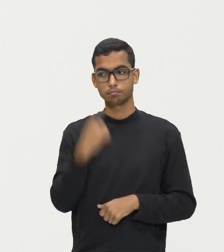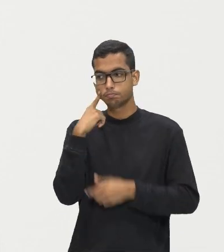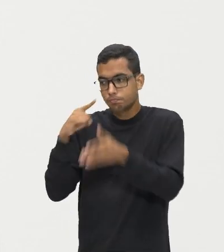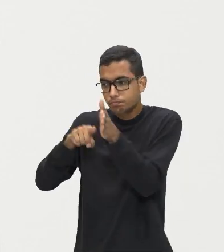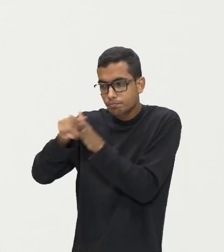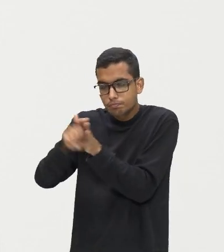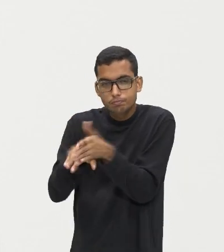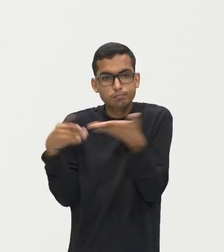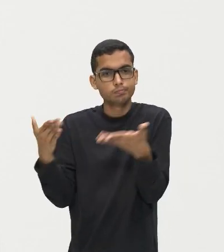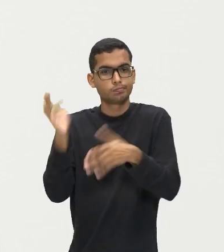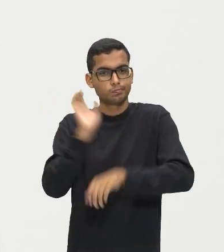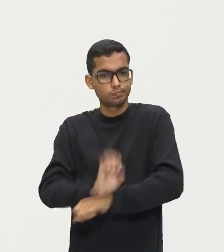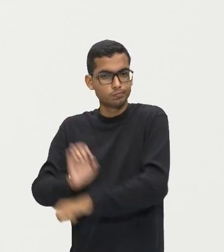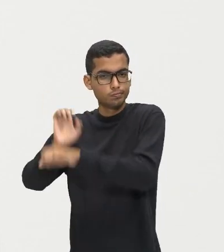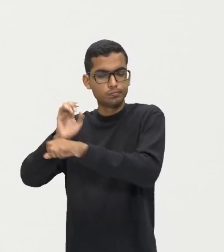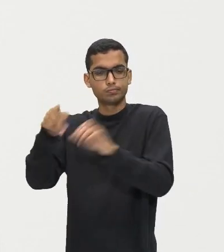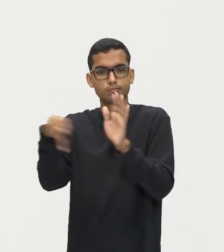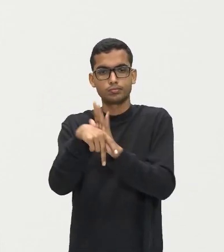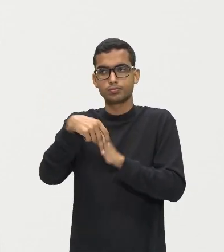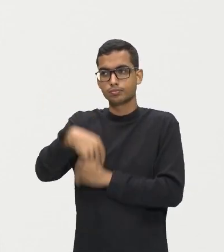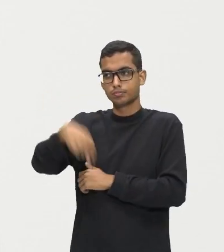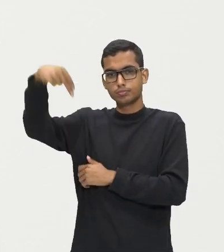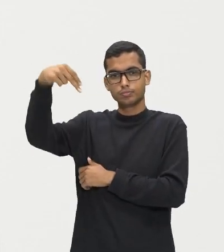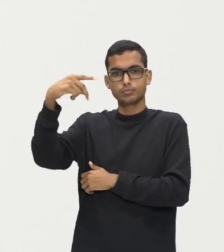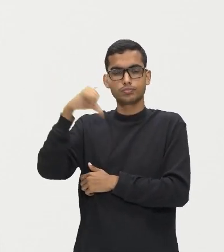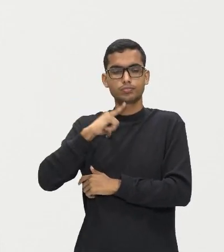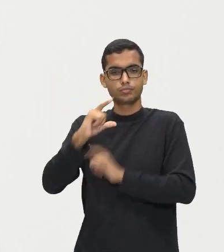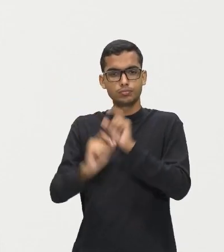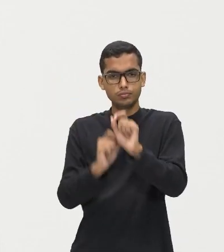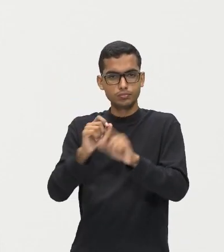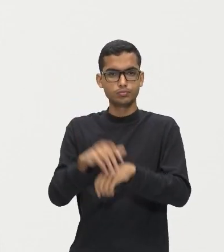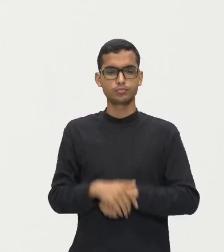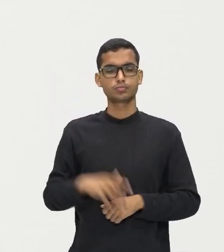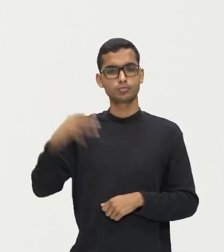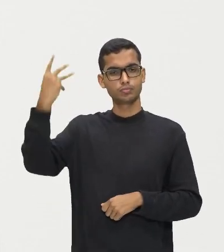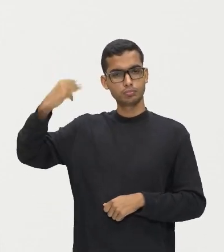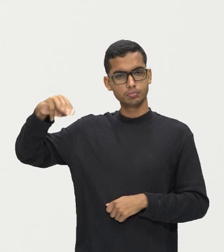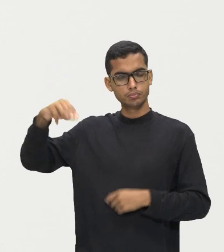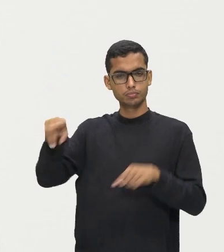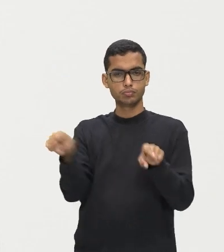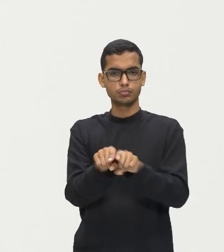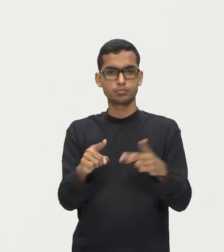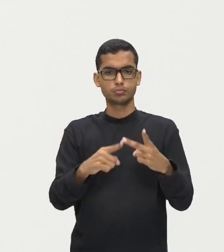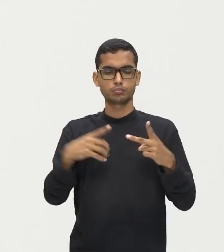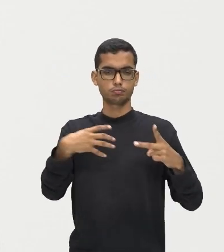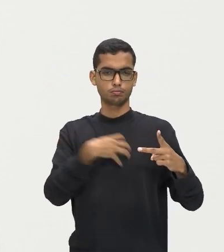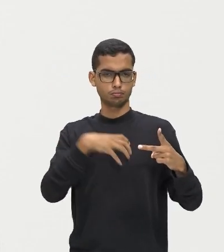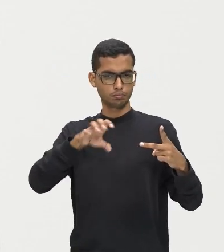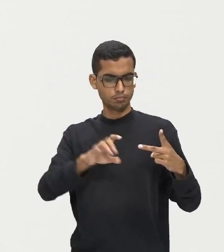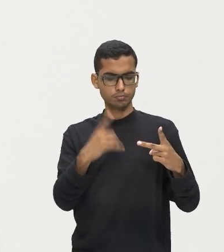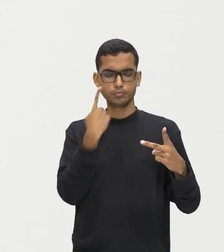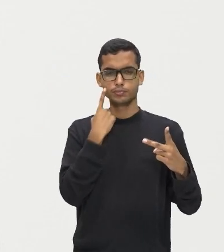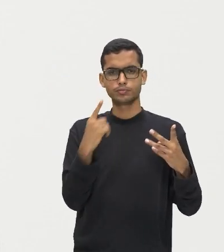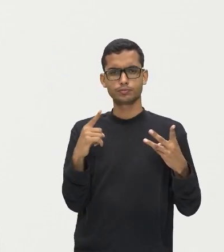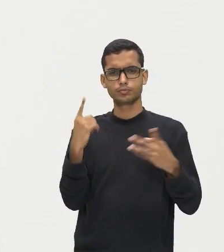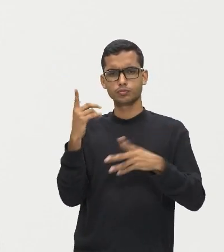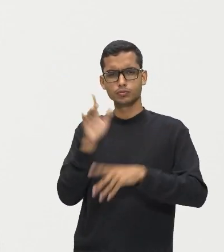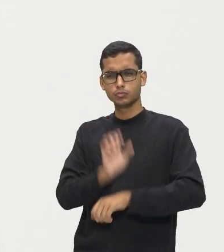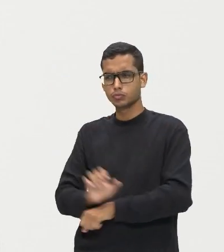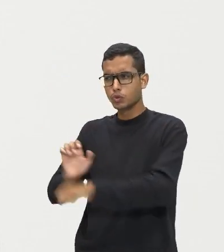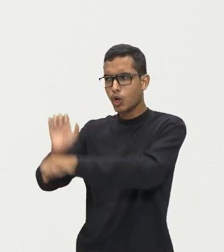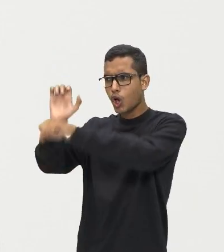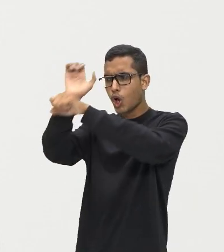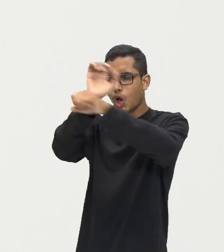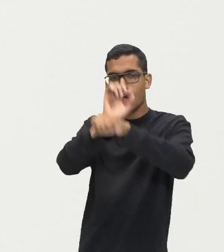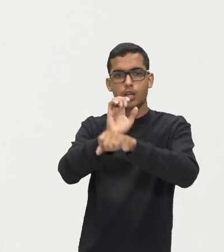gente tem aqui a partir do Maranhão, vai vir aqui até a Bahia, e todos esses estados vão estar dentro da